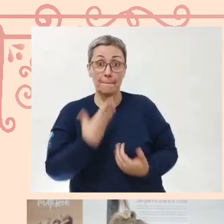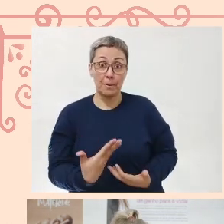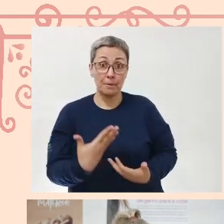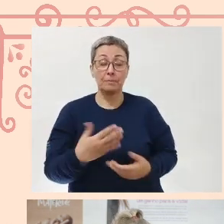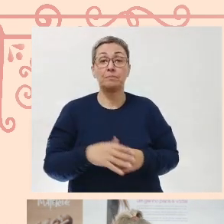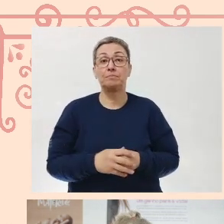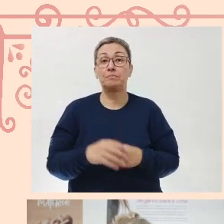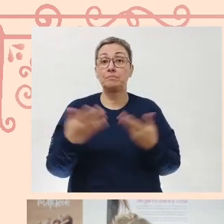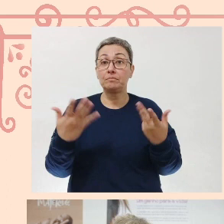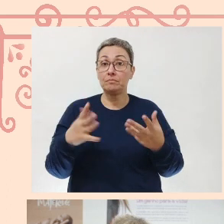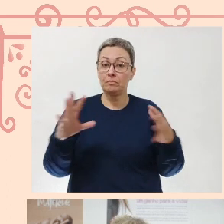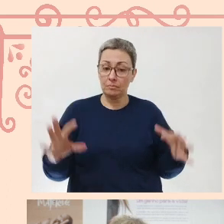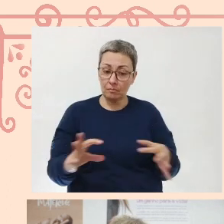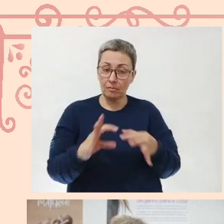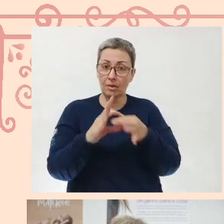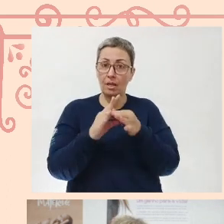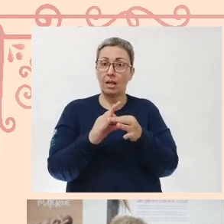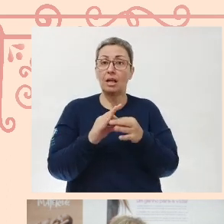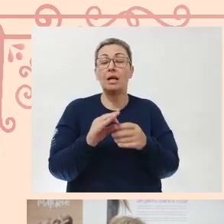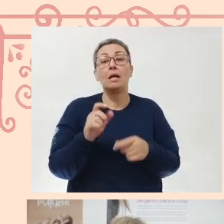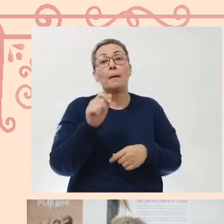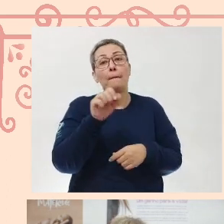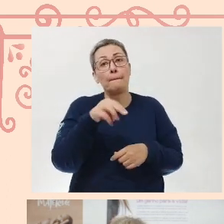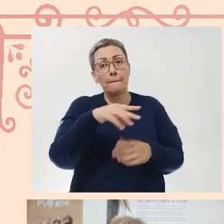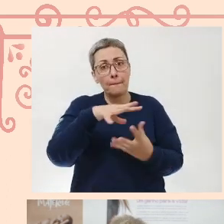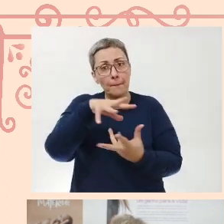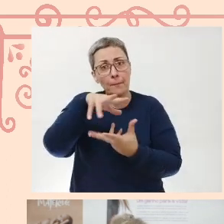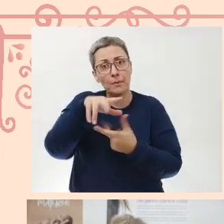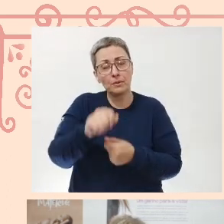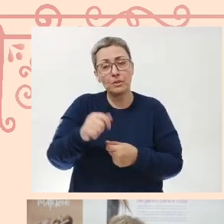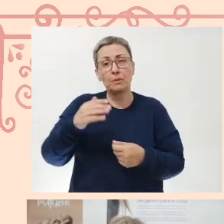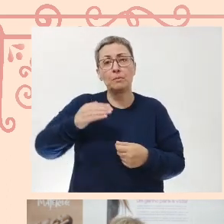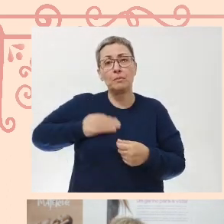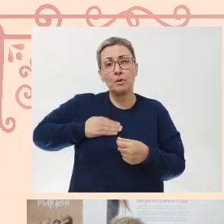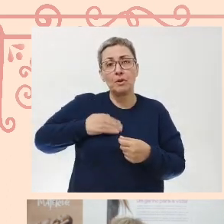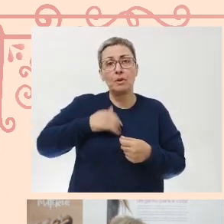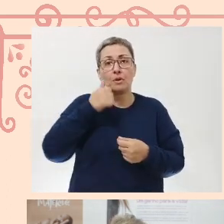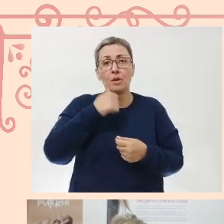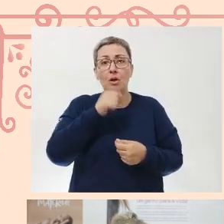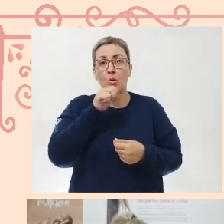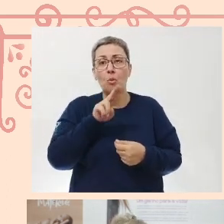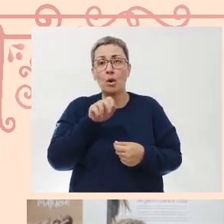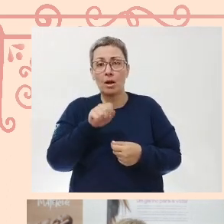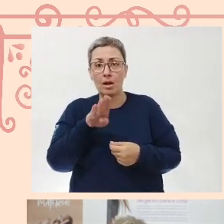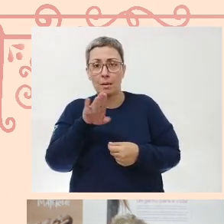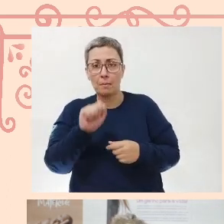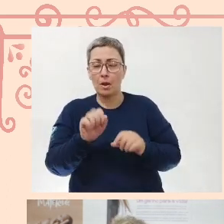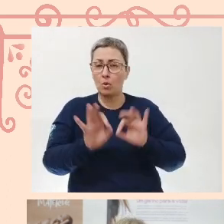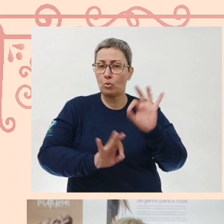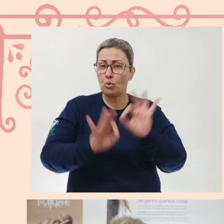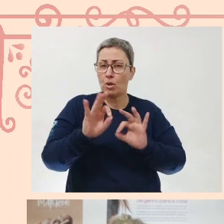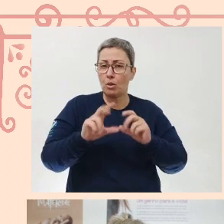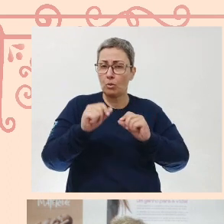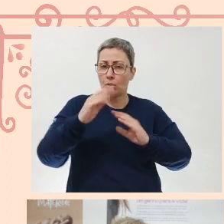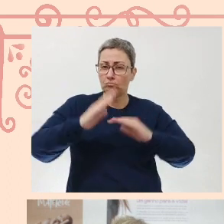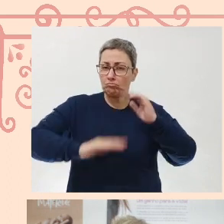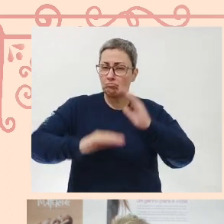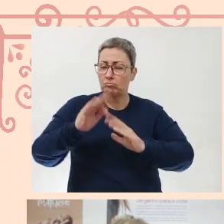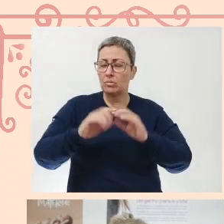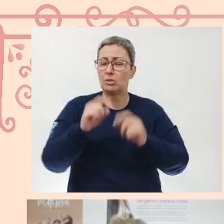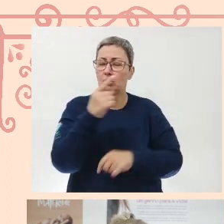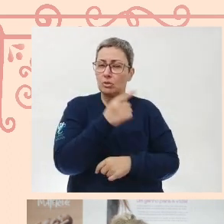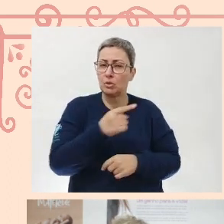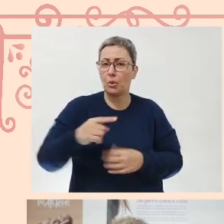bem-estar. A Aliança Mundial para Ações de Aleitamento Materno, a UABA, coordena todas